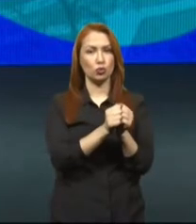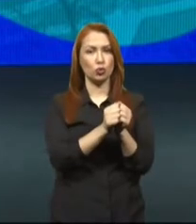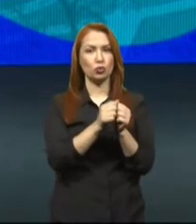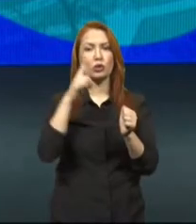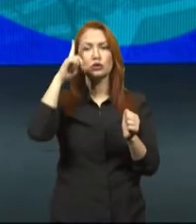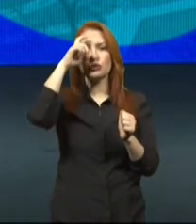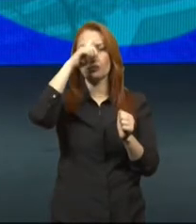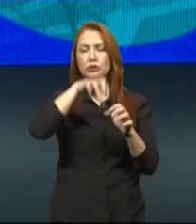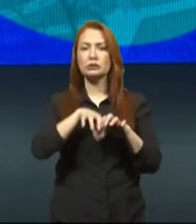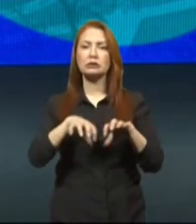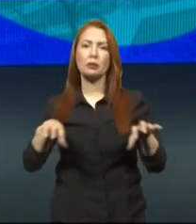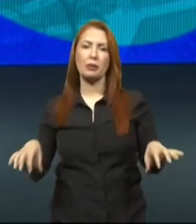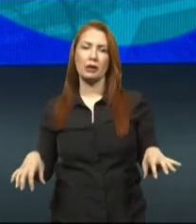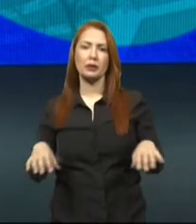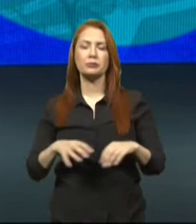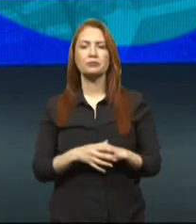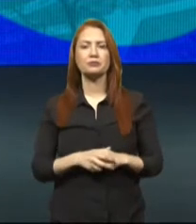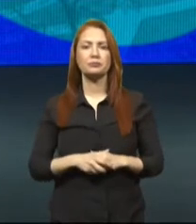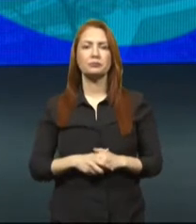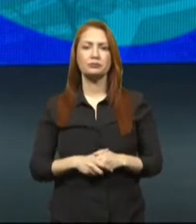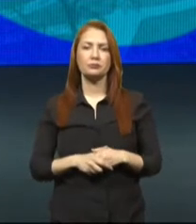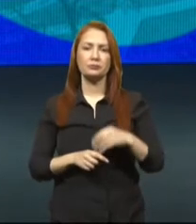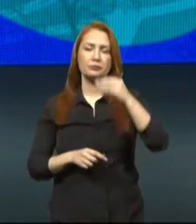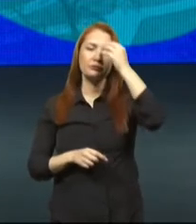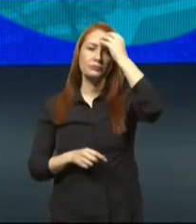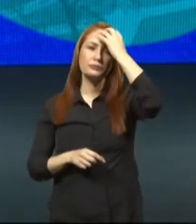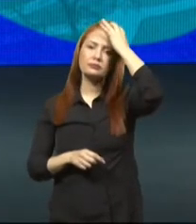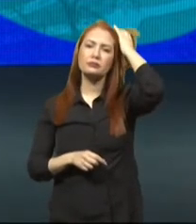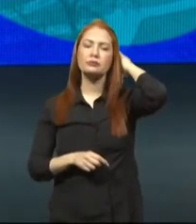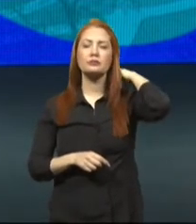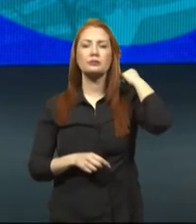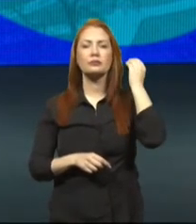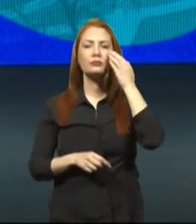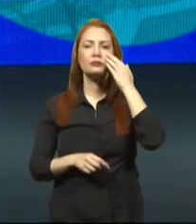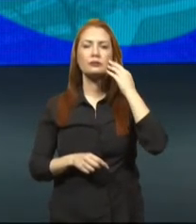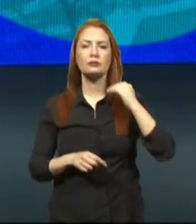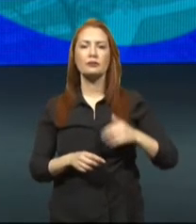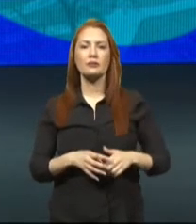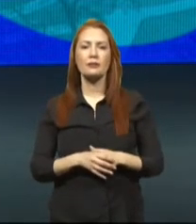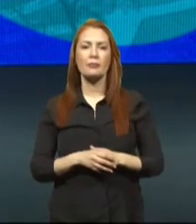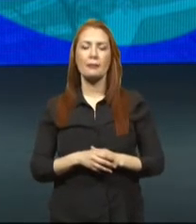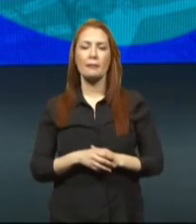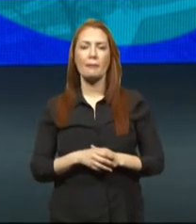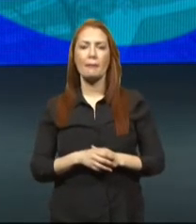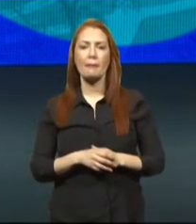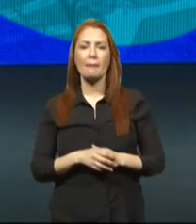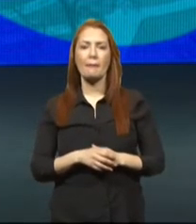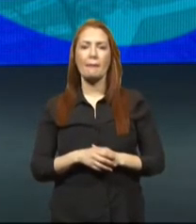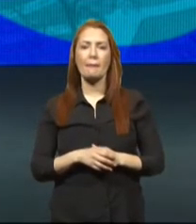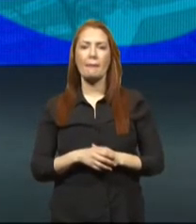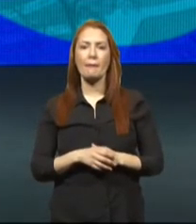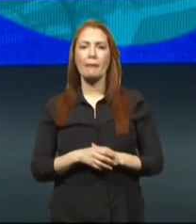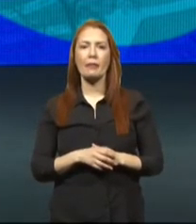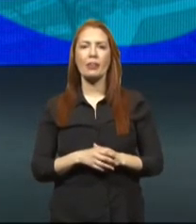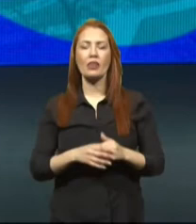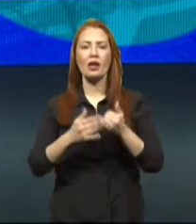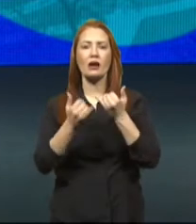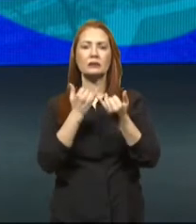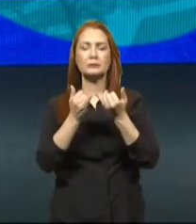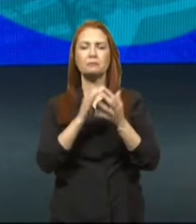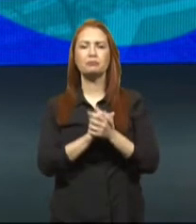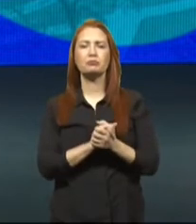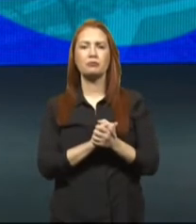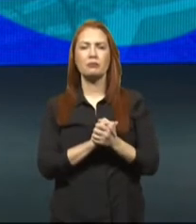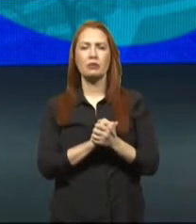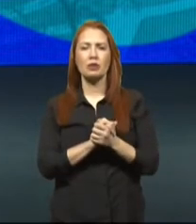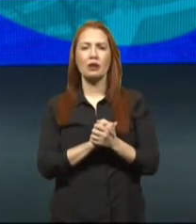sabe? A bandejinha da carne. Ela não recicla, né? A embalagem do X. Se a Vanessa me